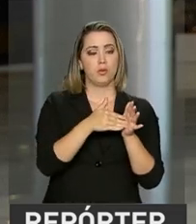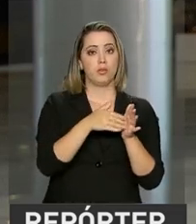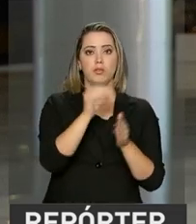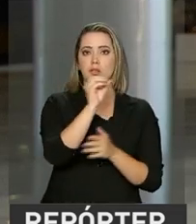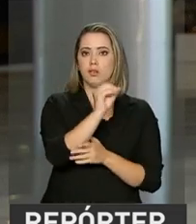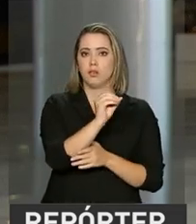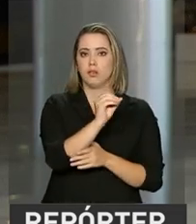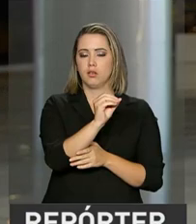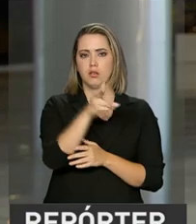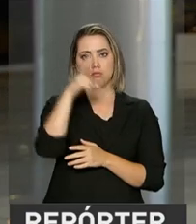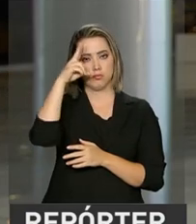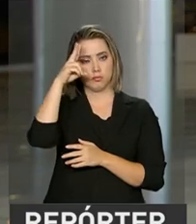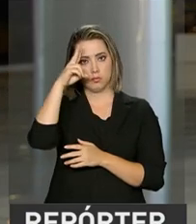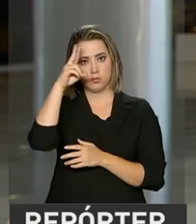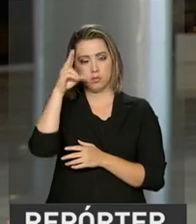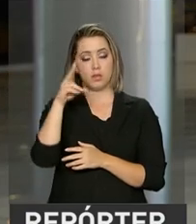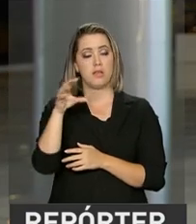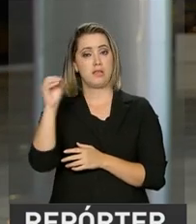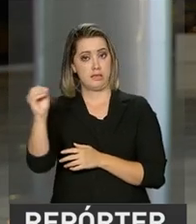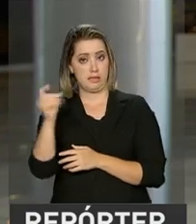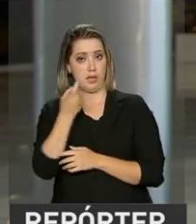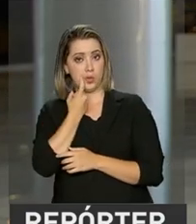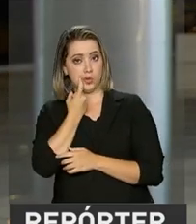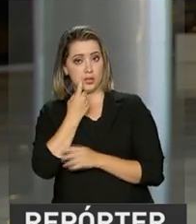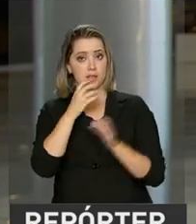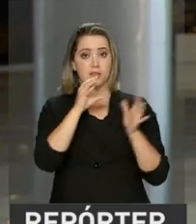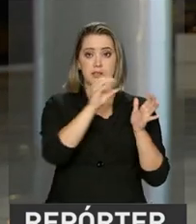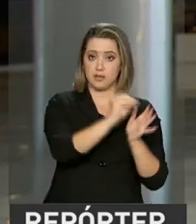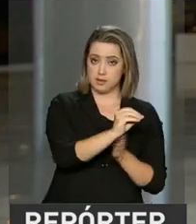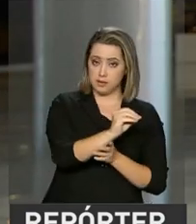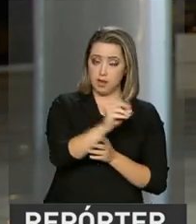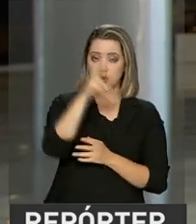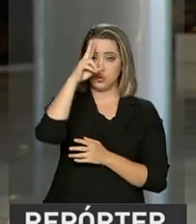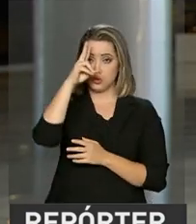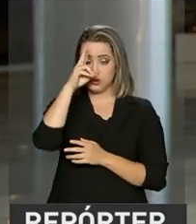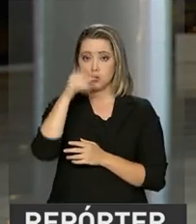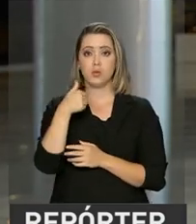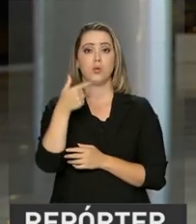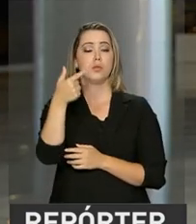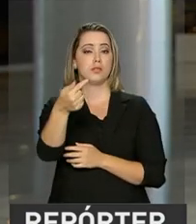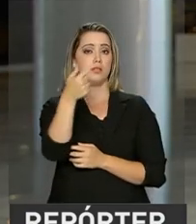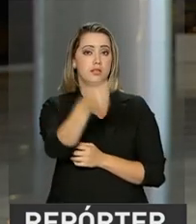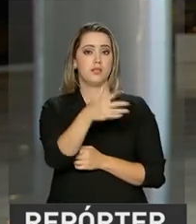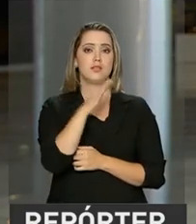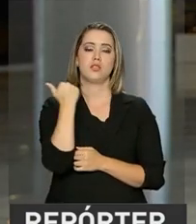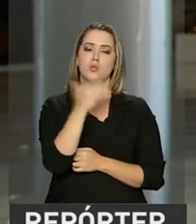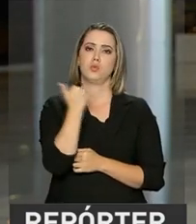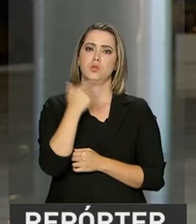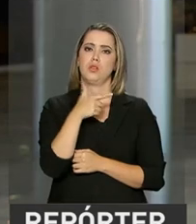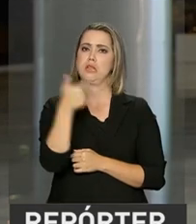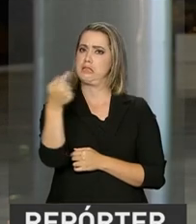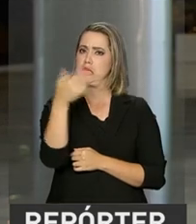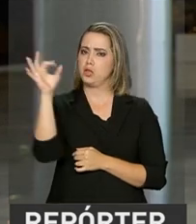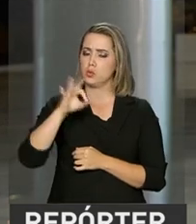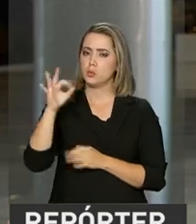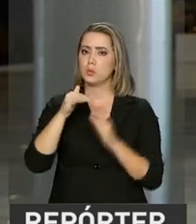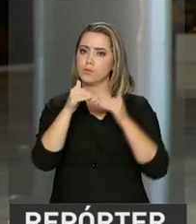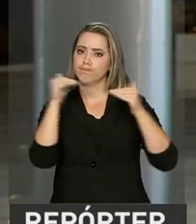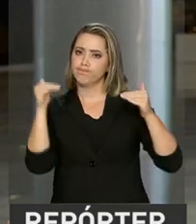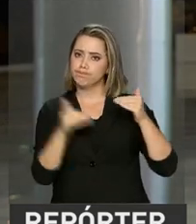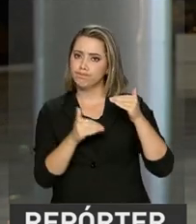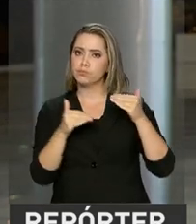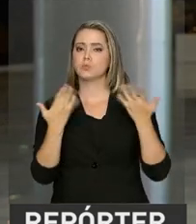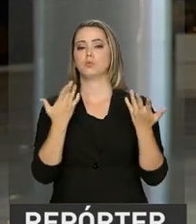última segunda-feira, foram 77 mortes nas rodovias federais, 7% a menos em relação